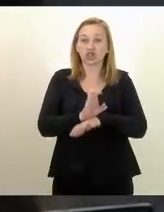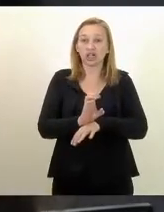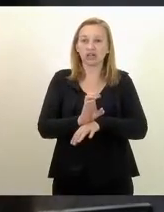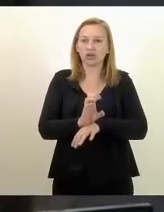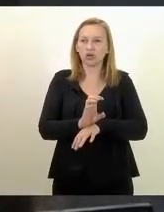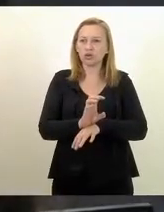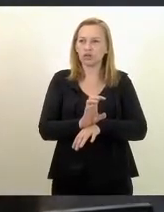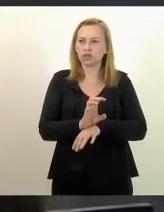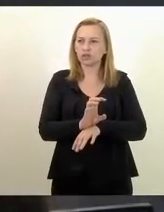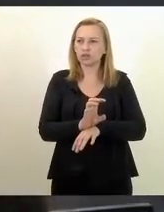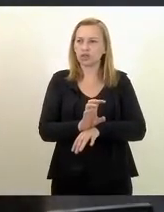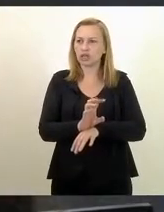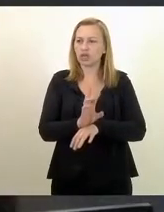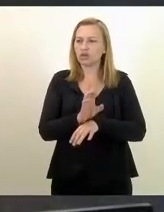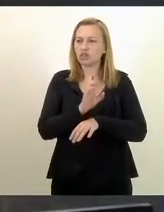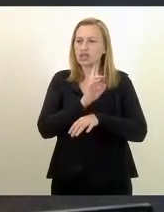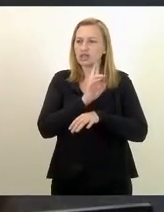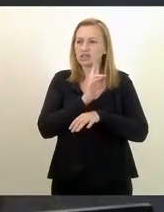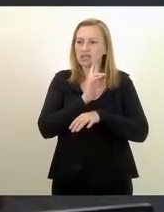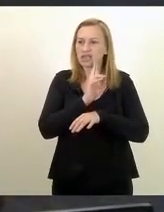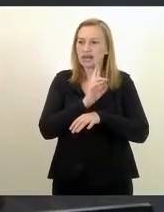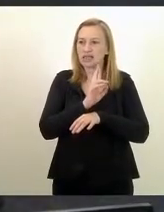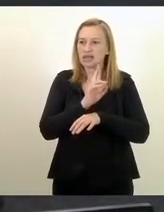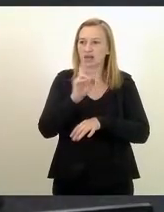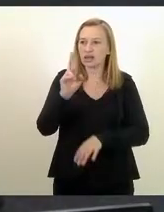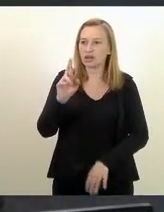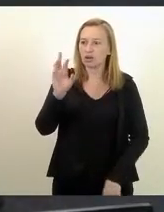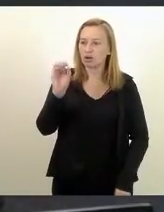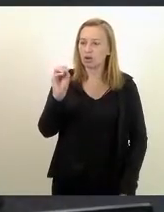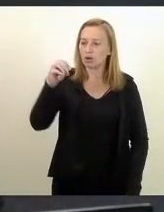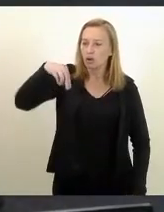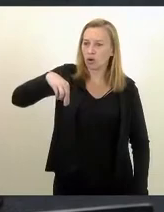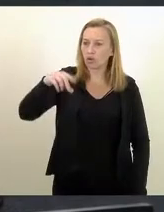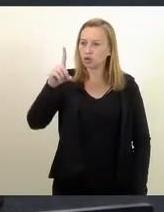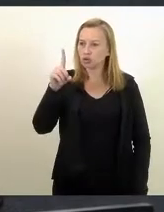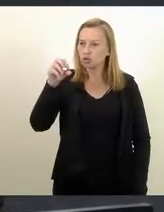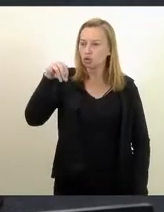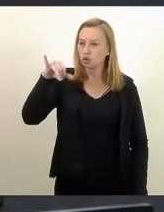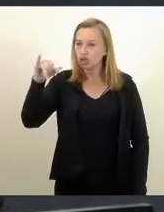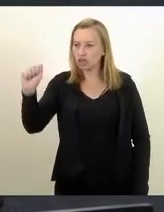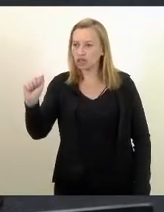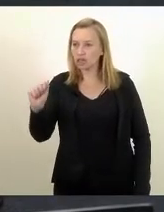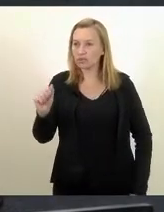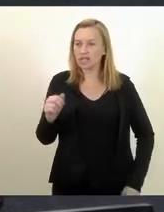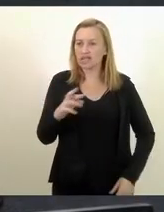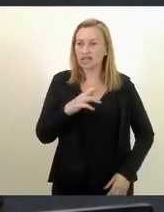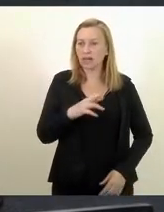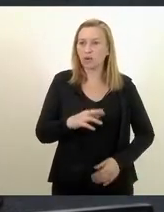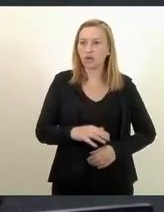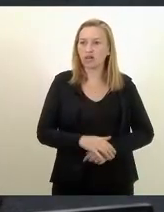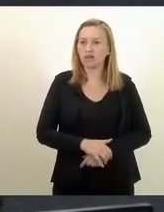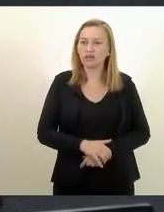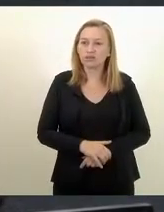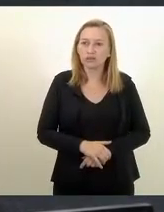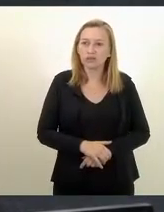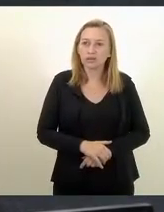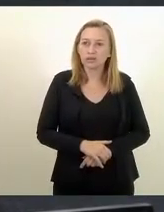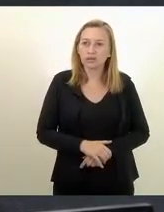que dava autonomia financeira e administrativa a